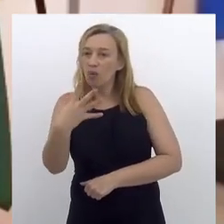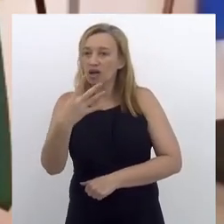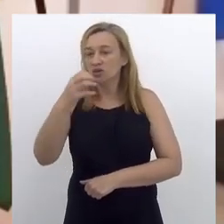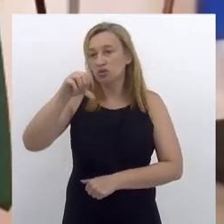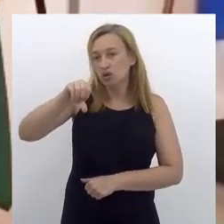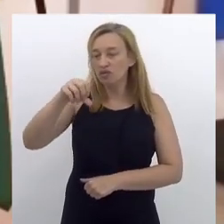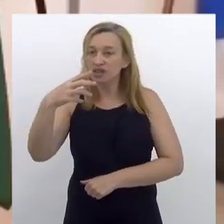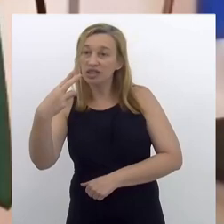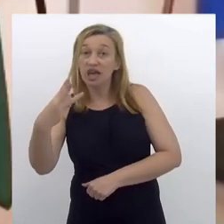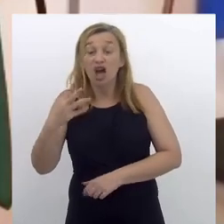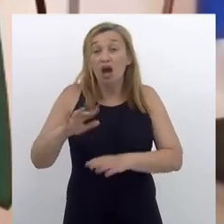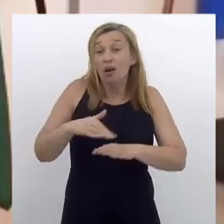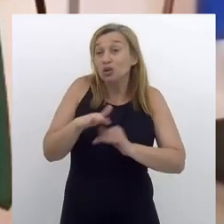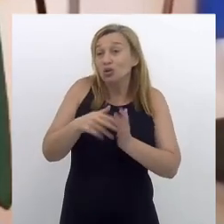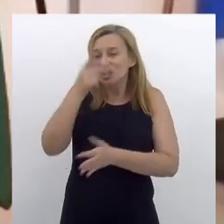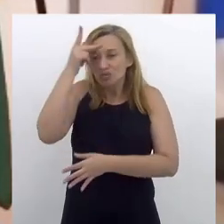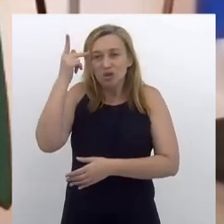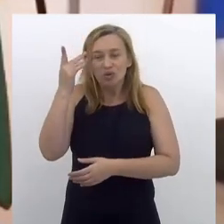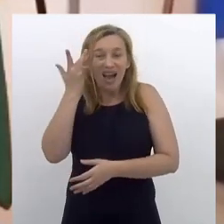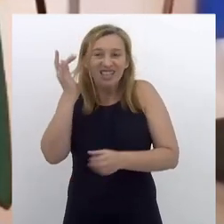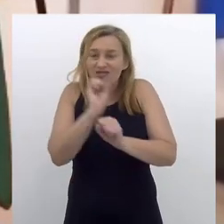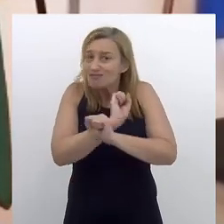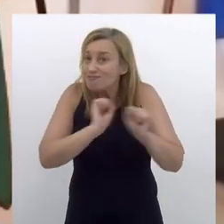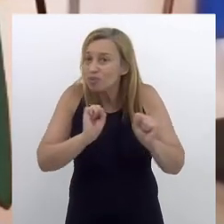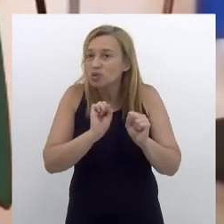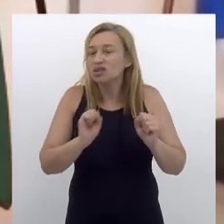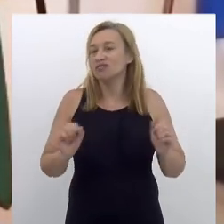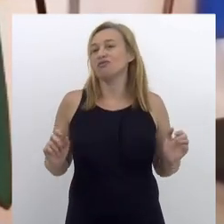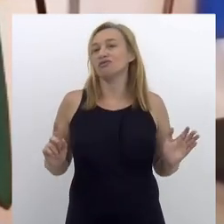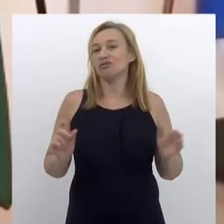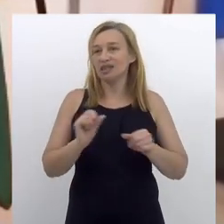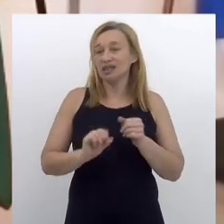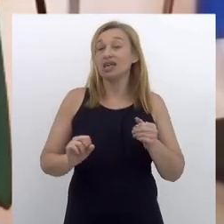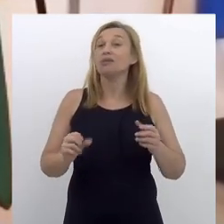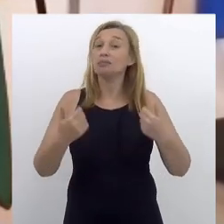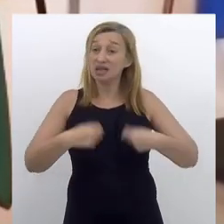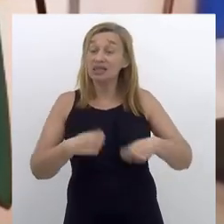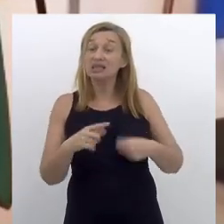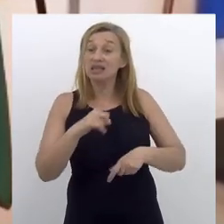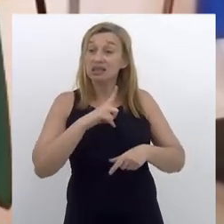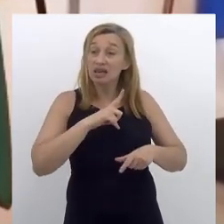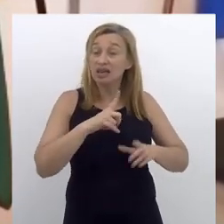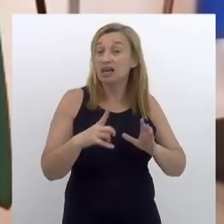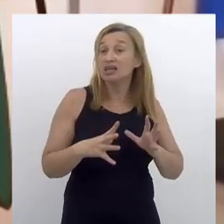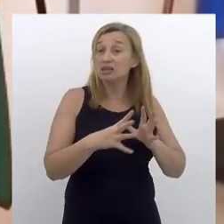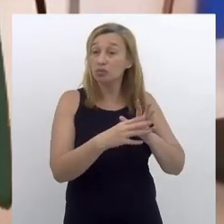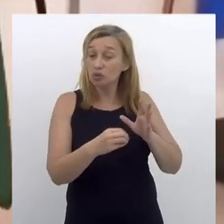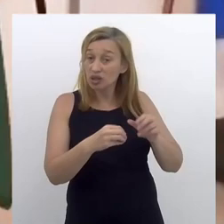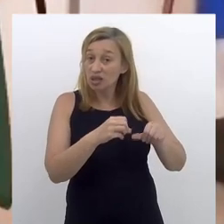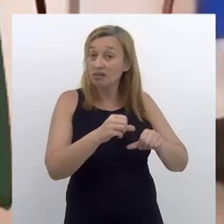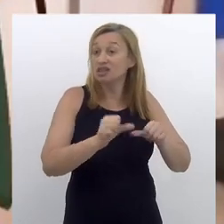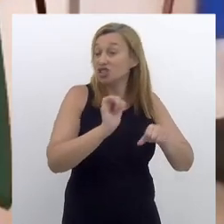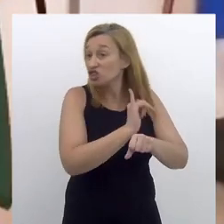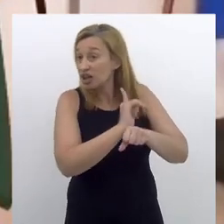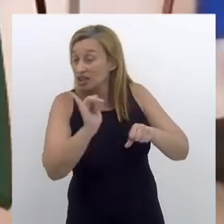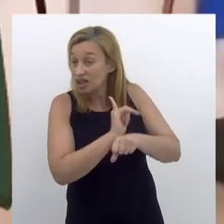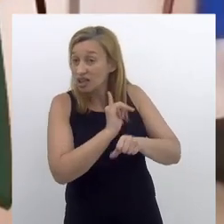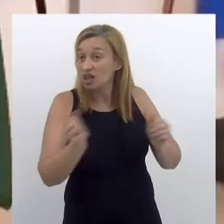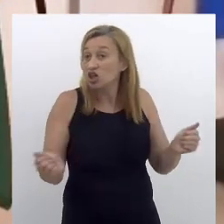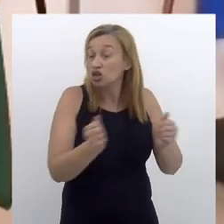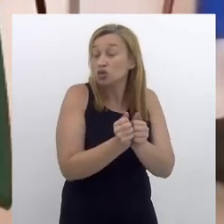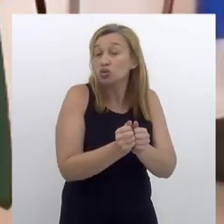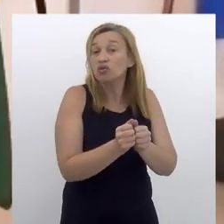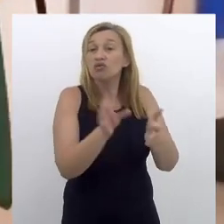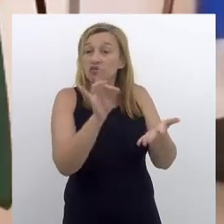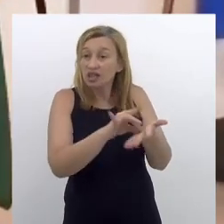BR-493, circundando. Mas todo mundo achava que era impossível fazer a RJ-109. Então você tem que ter essa modelagem, tem que ter essa lógica, unir,